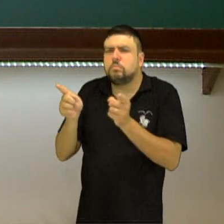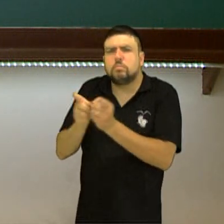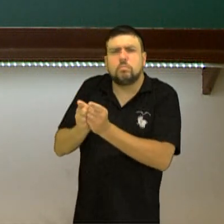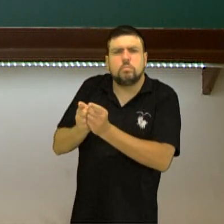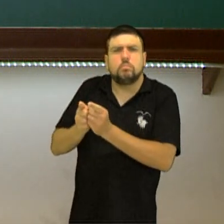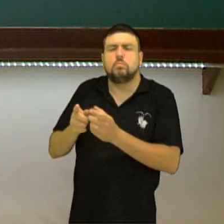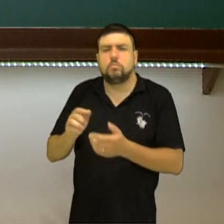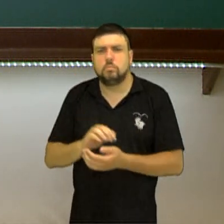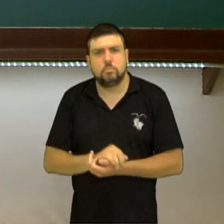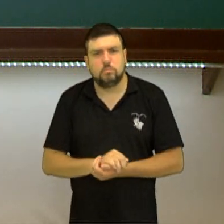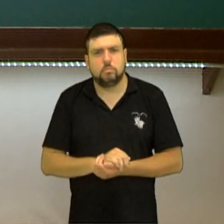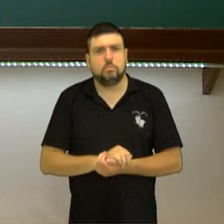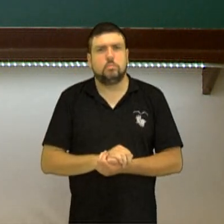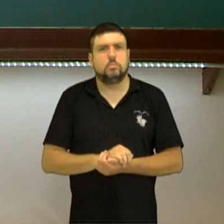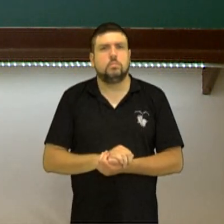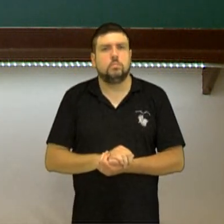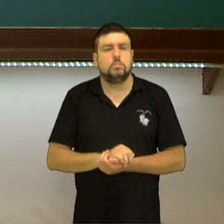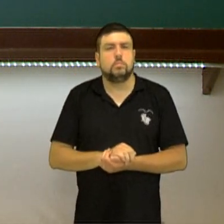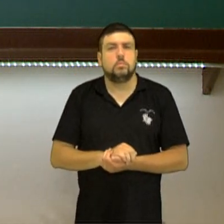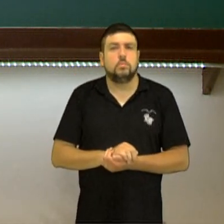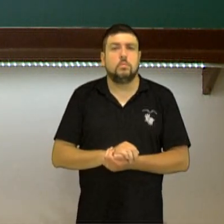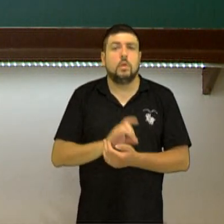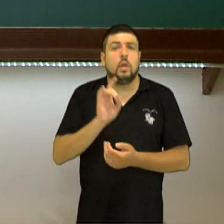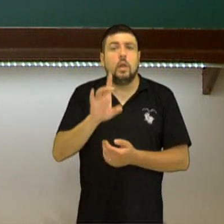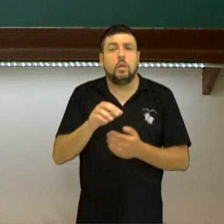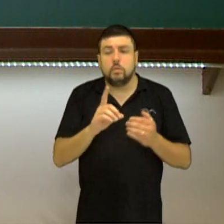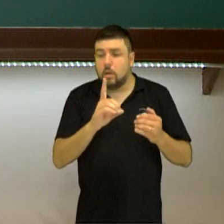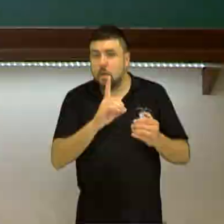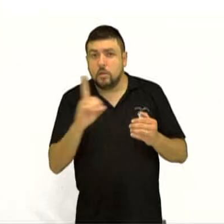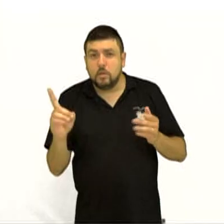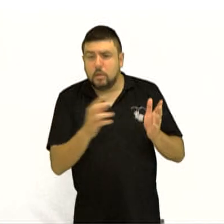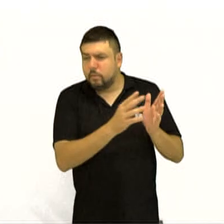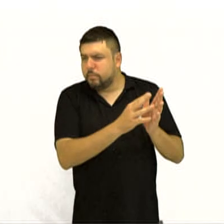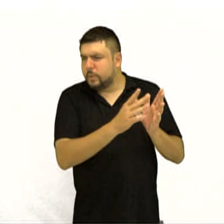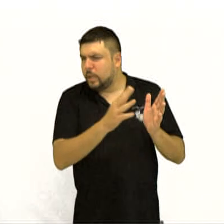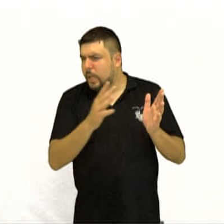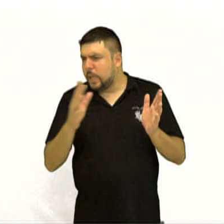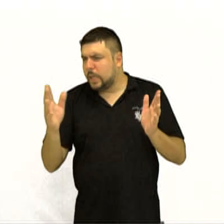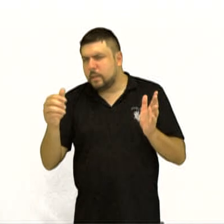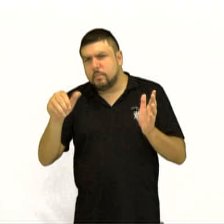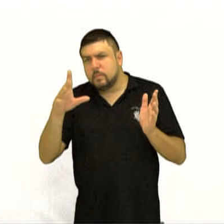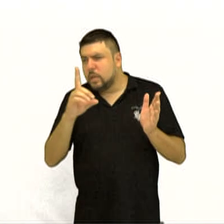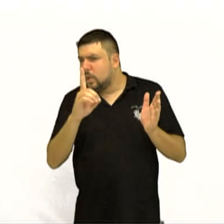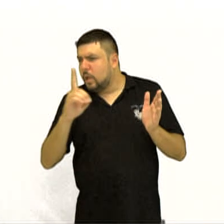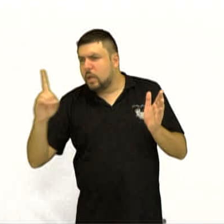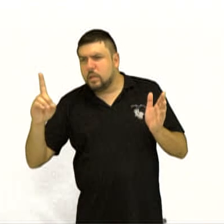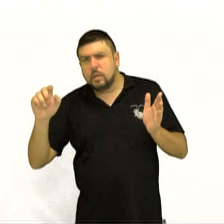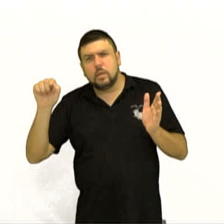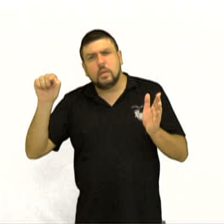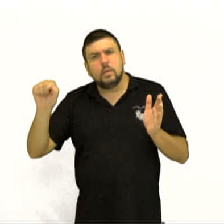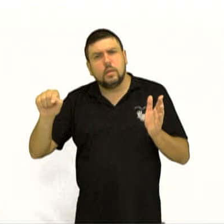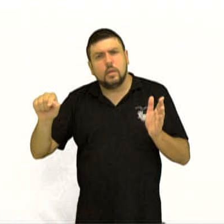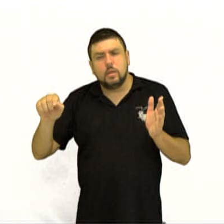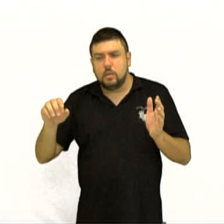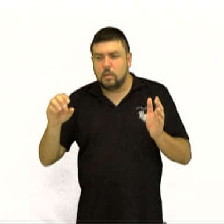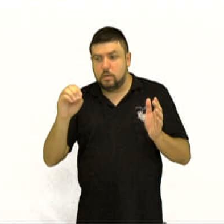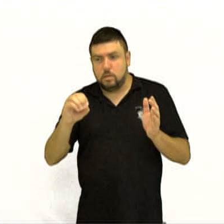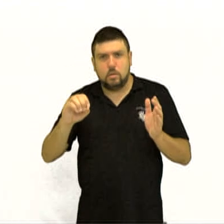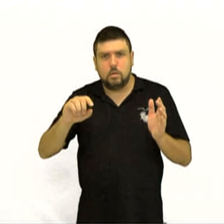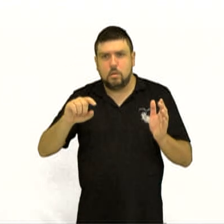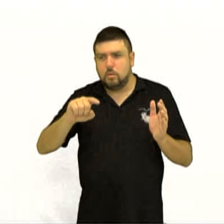é o algarismo de menor precisão. É o 3, né? Então, 3 nós sabemos que o 3 é o algarismo de menor